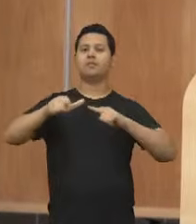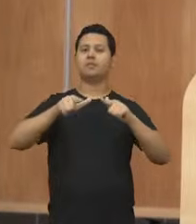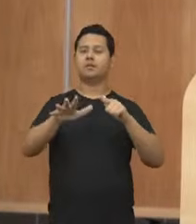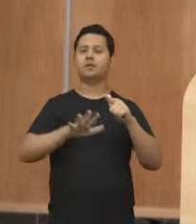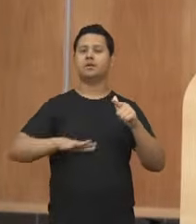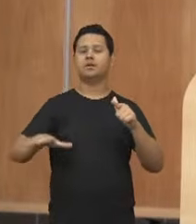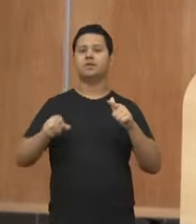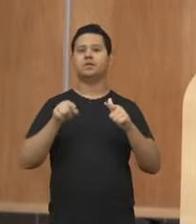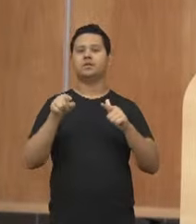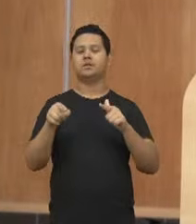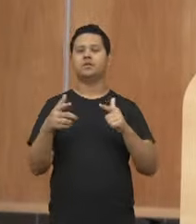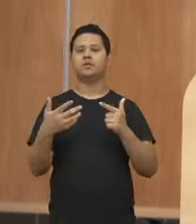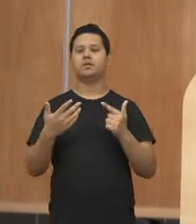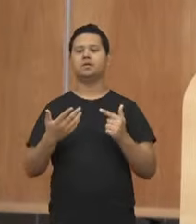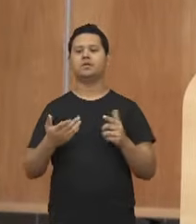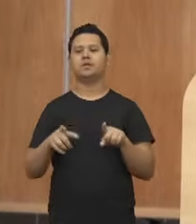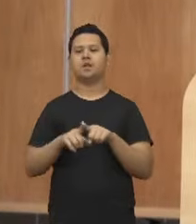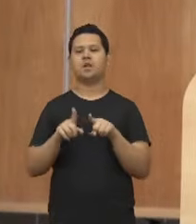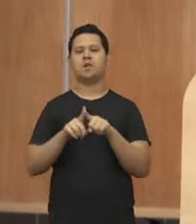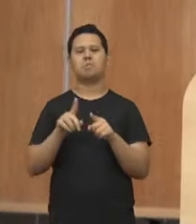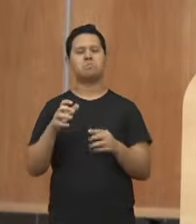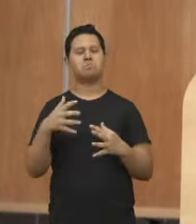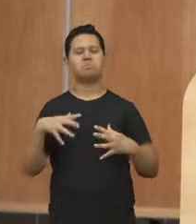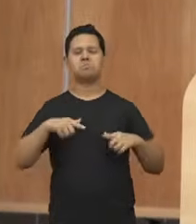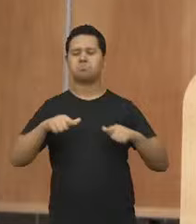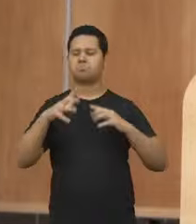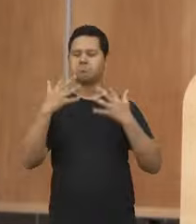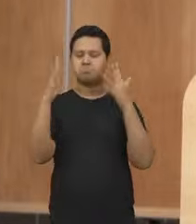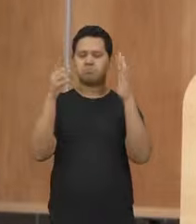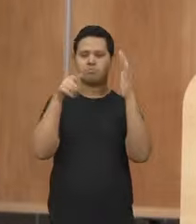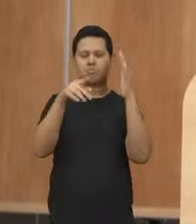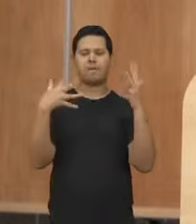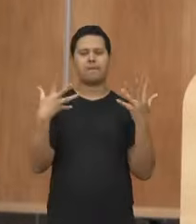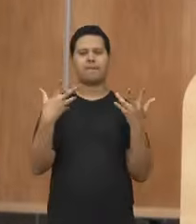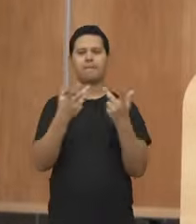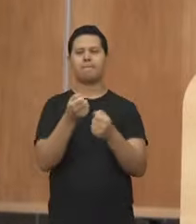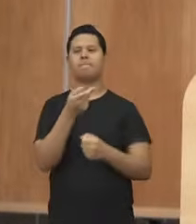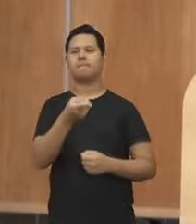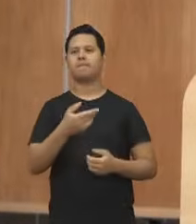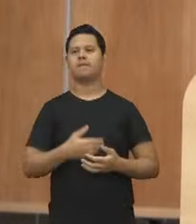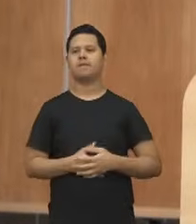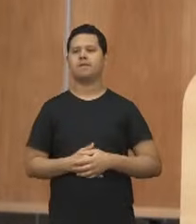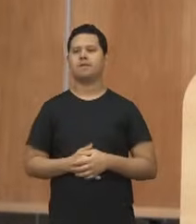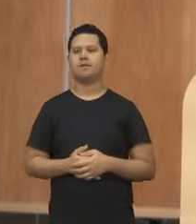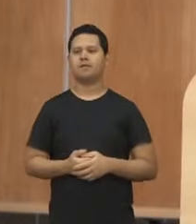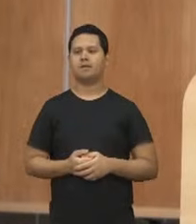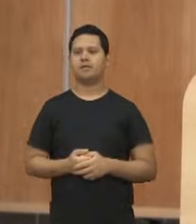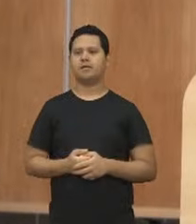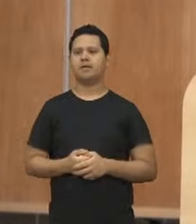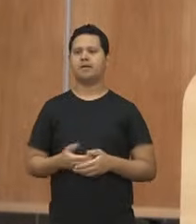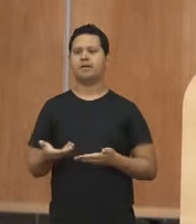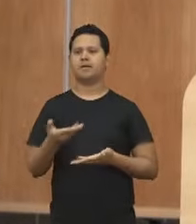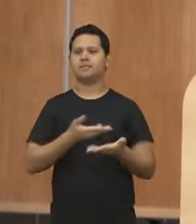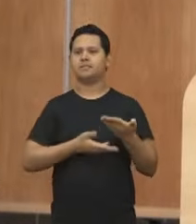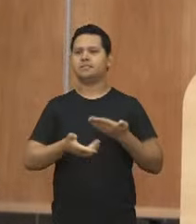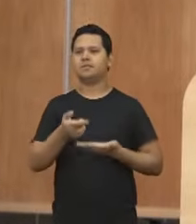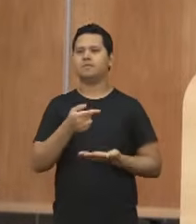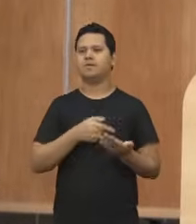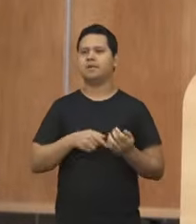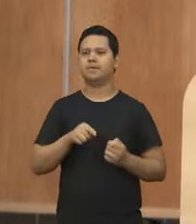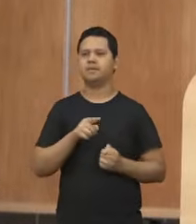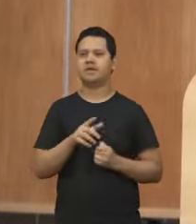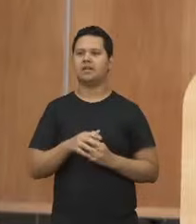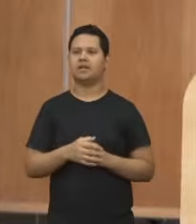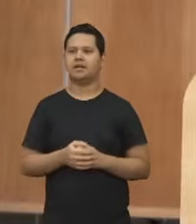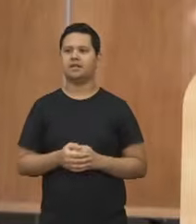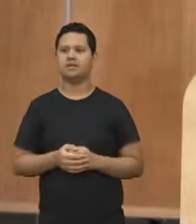fazem na cidade, a ETEC faz um trabalho brilhante, então parabéns para vocês aí, e essa casa está aqui de portas abertas para vocês. Quando